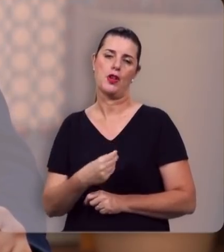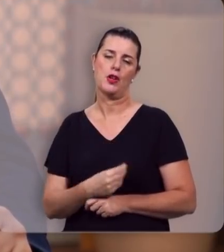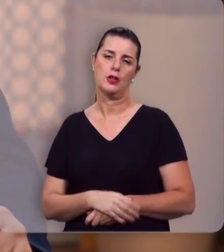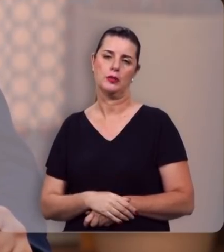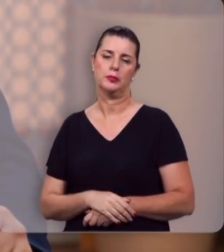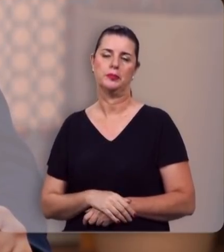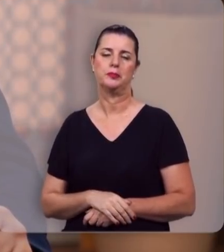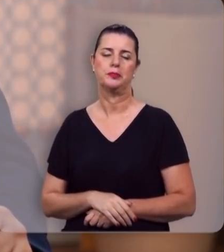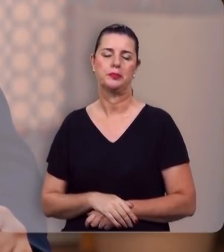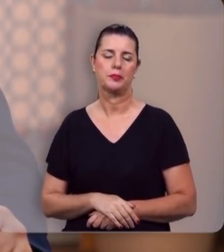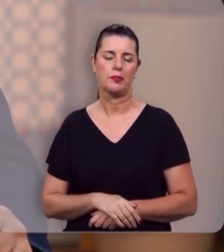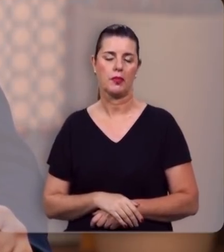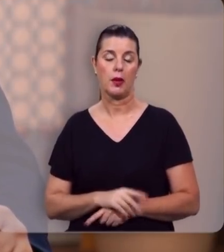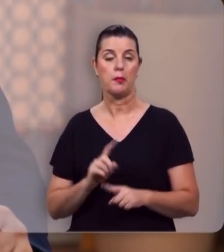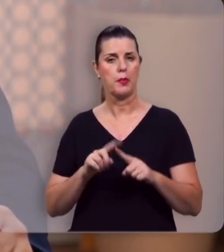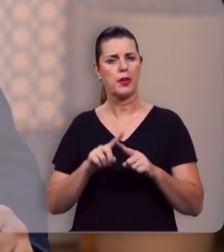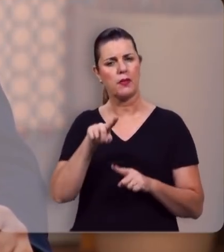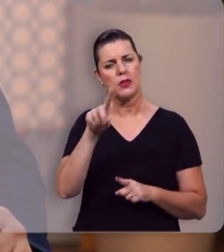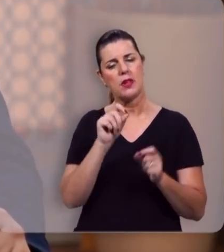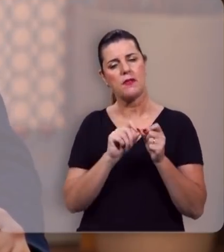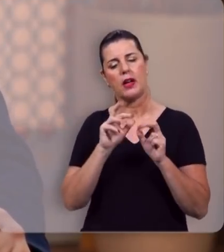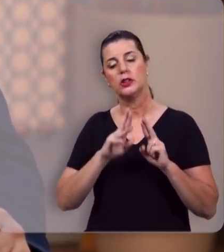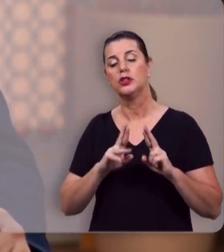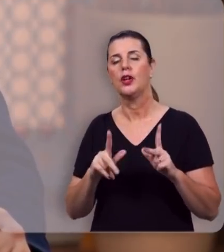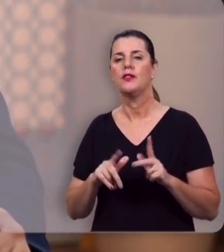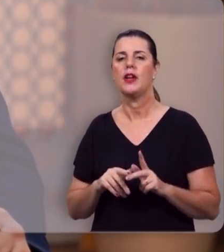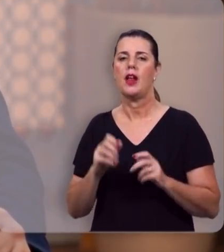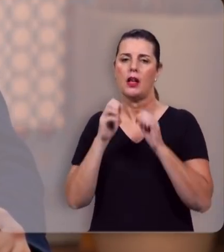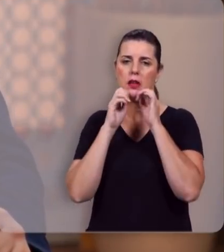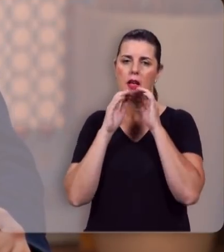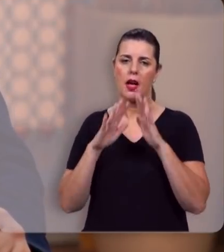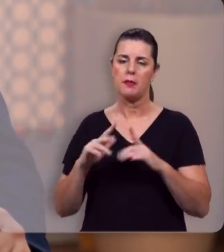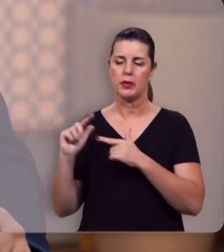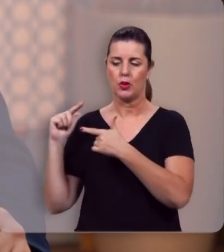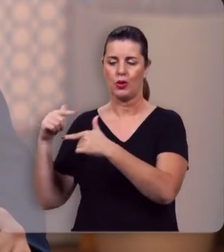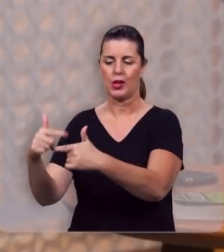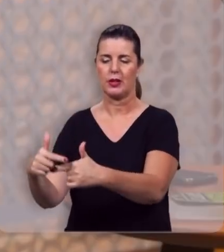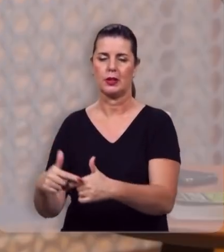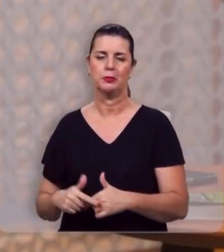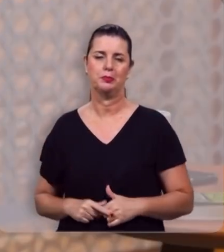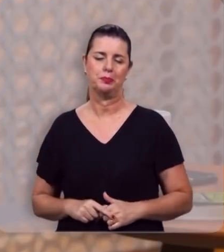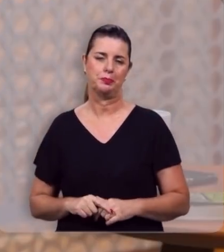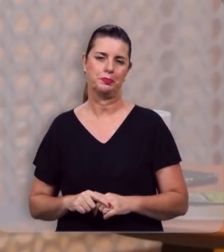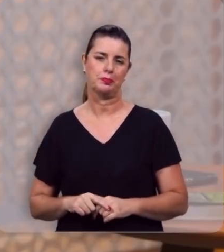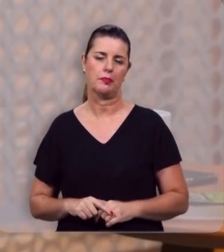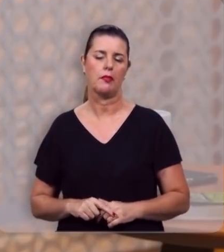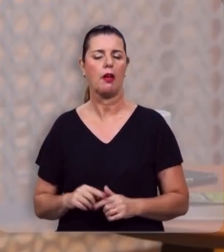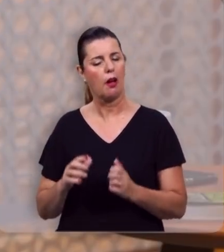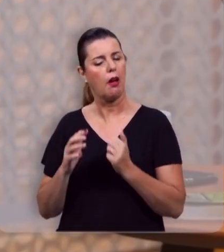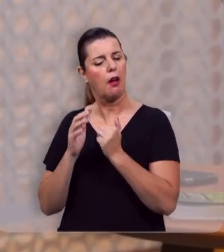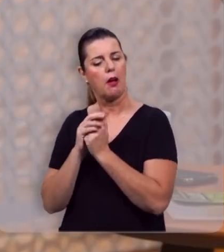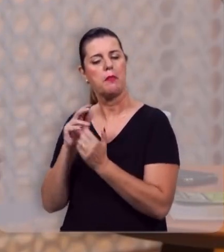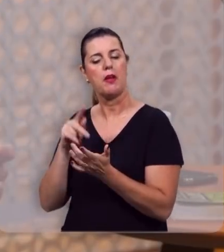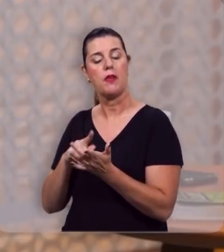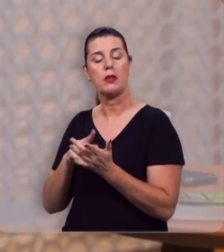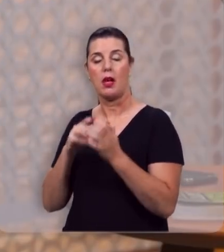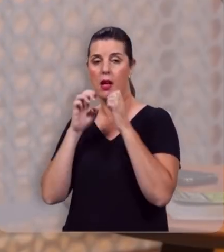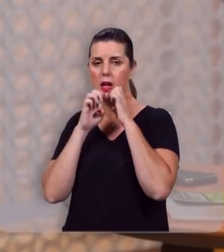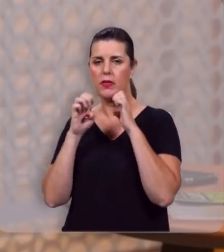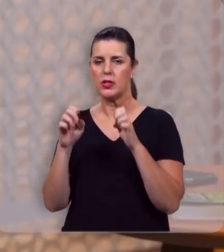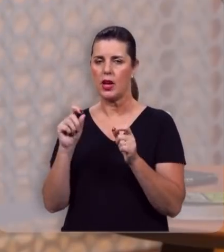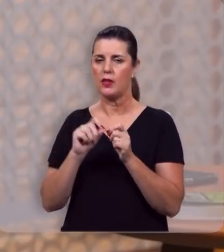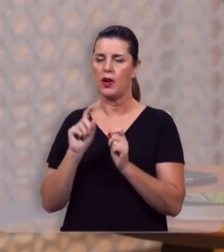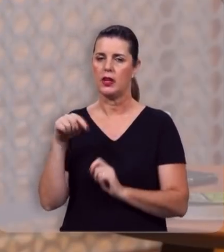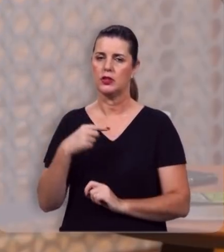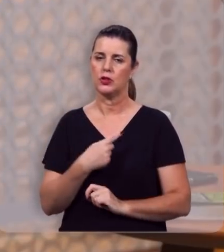foi tão bom para você assim. Porque aí você faz a diferença e abençoa a próxima geração. Amém. É exatamente isso que o Evangelho faz em